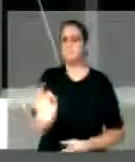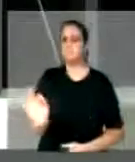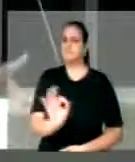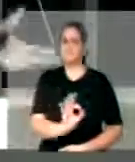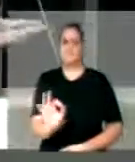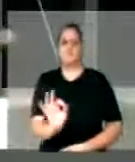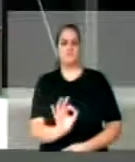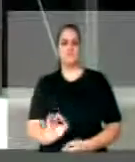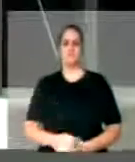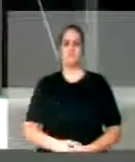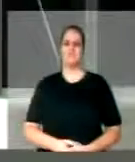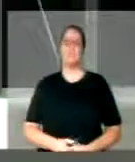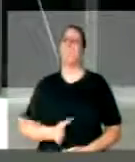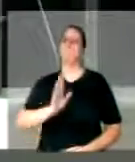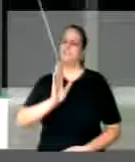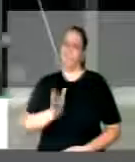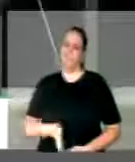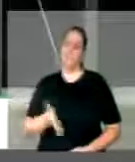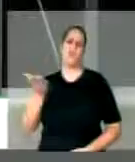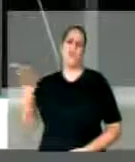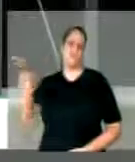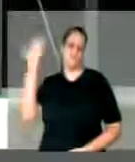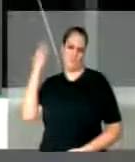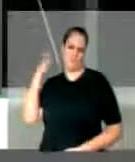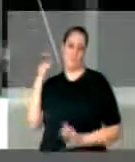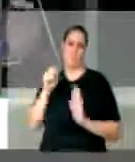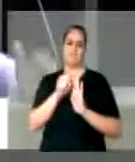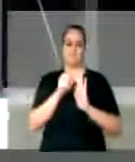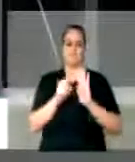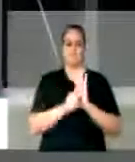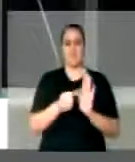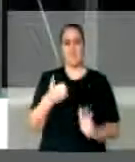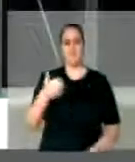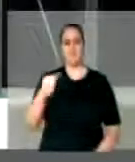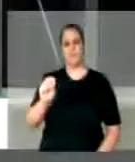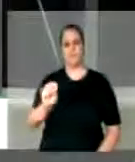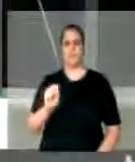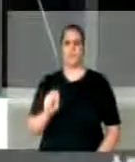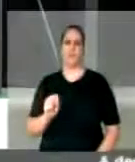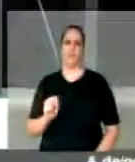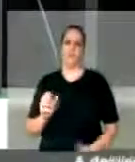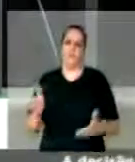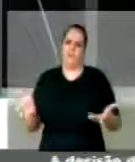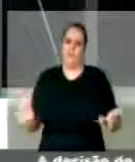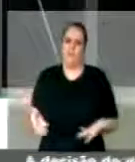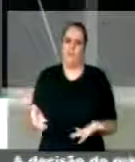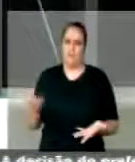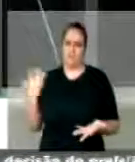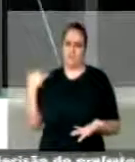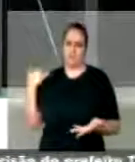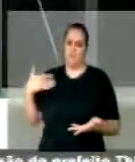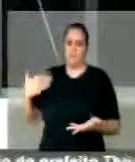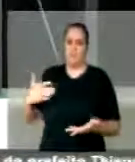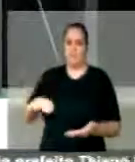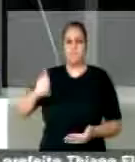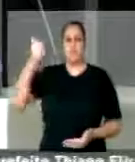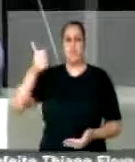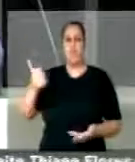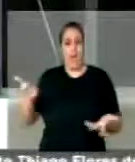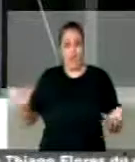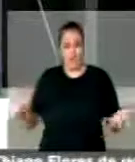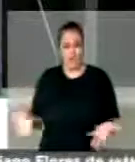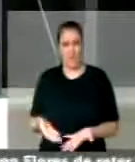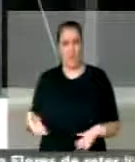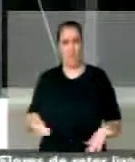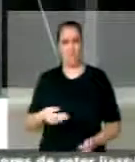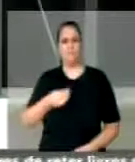natureza. Nós já vivemos isso no século XVIII, conseguimos superar e agora aqui estamos para fazer